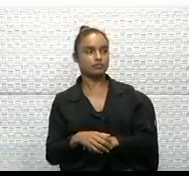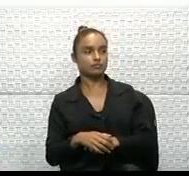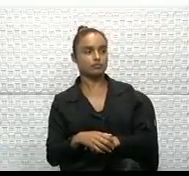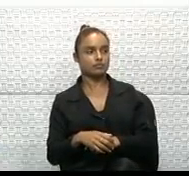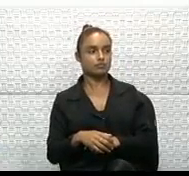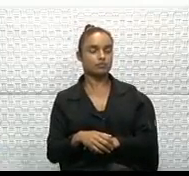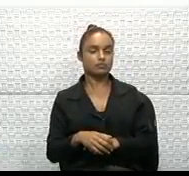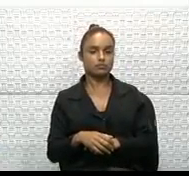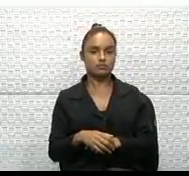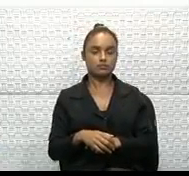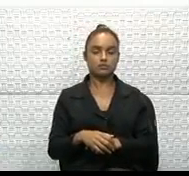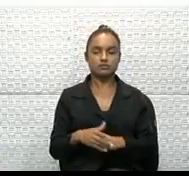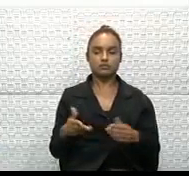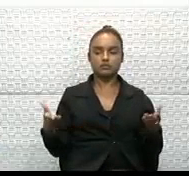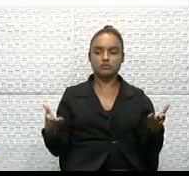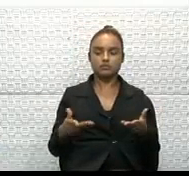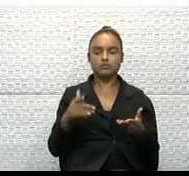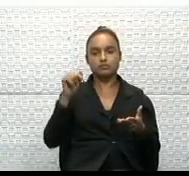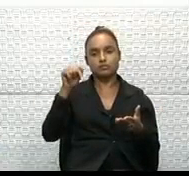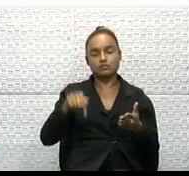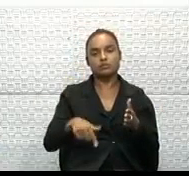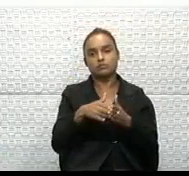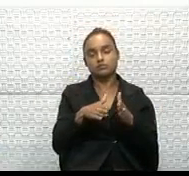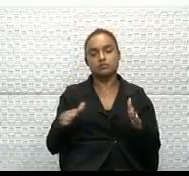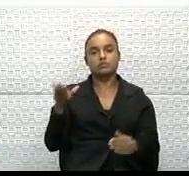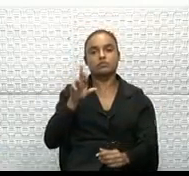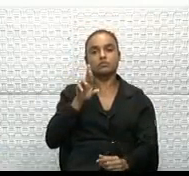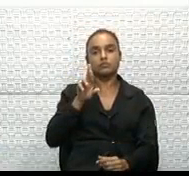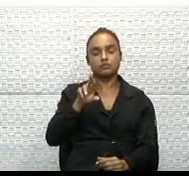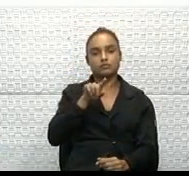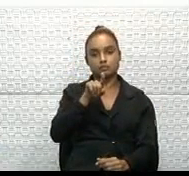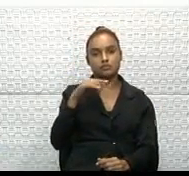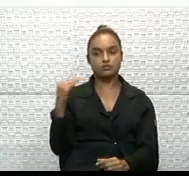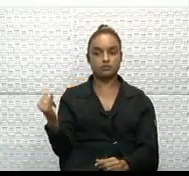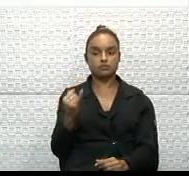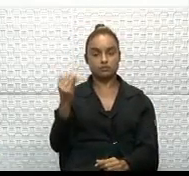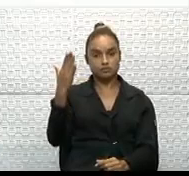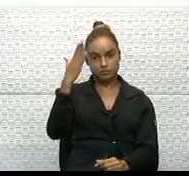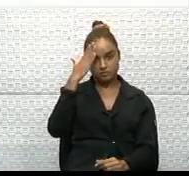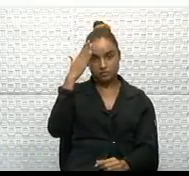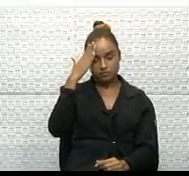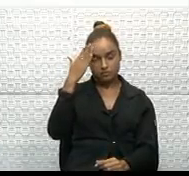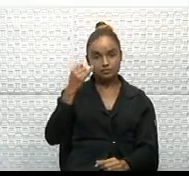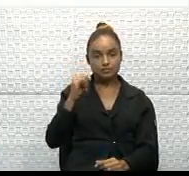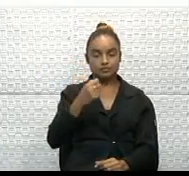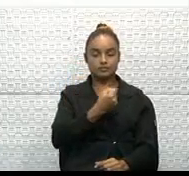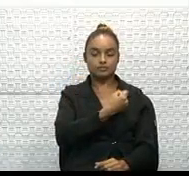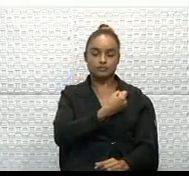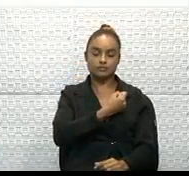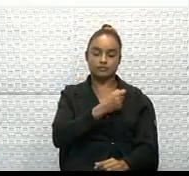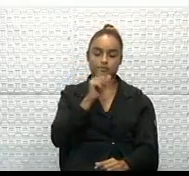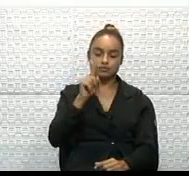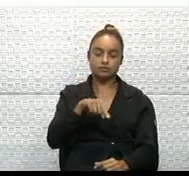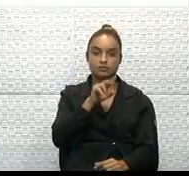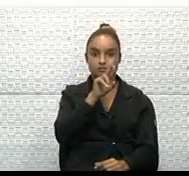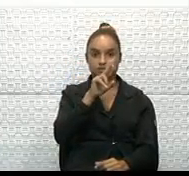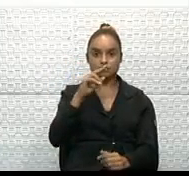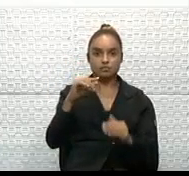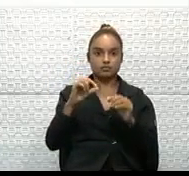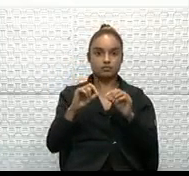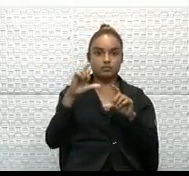Bom, nós vamos determinar esse R, mas é importante que você saiba que se esse número, se o R for maior do